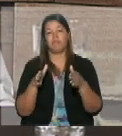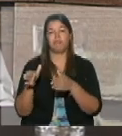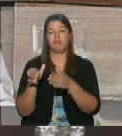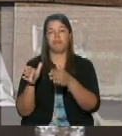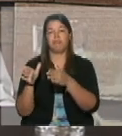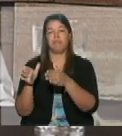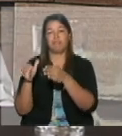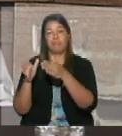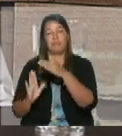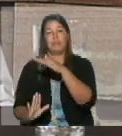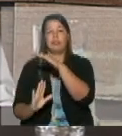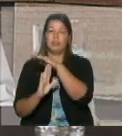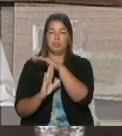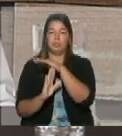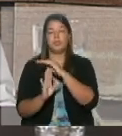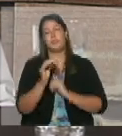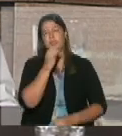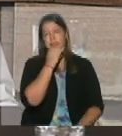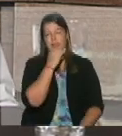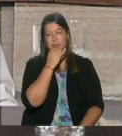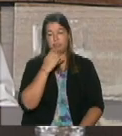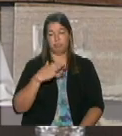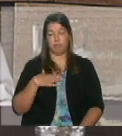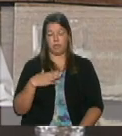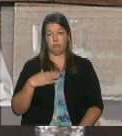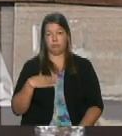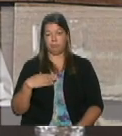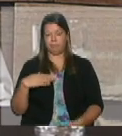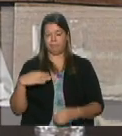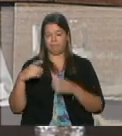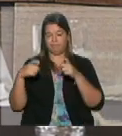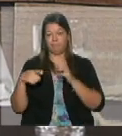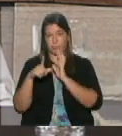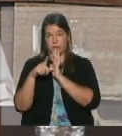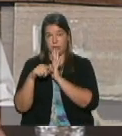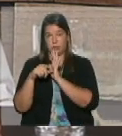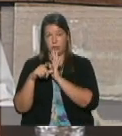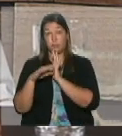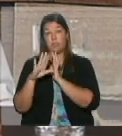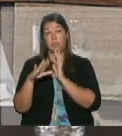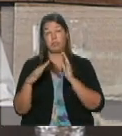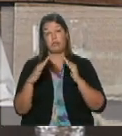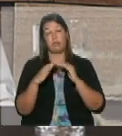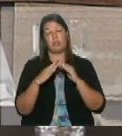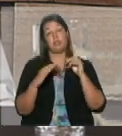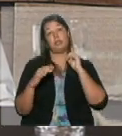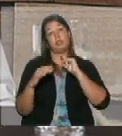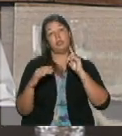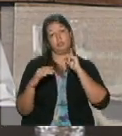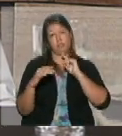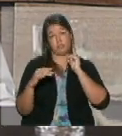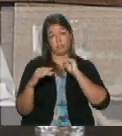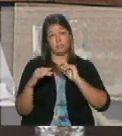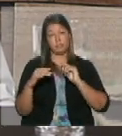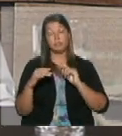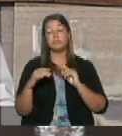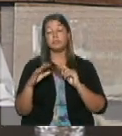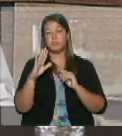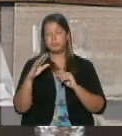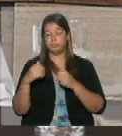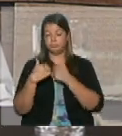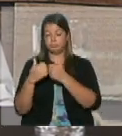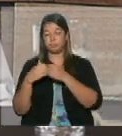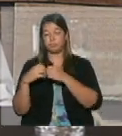dou sempre um exemplo que é o seguinte, eu estou no centro da cidade, moro no Flamengo, pego um ônibus que vai até o Leblon e que passa